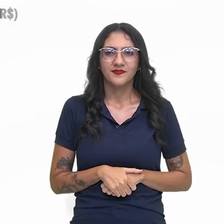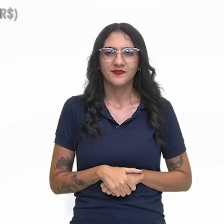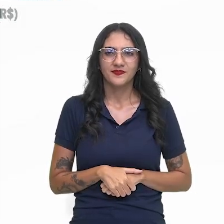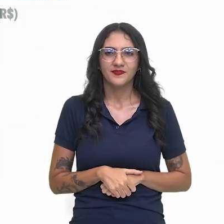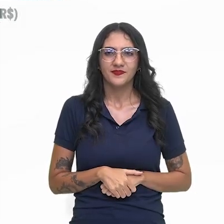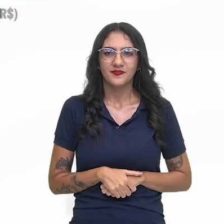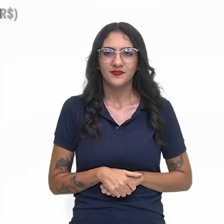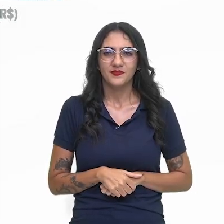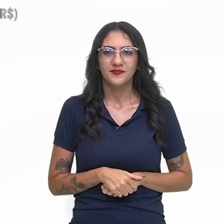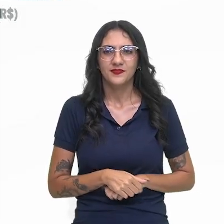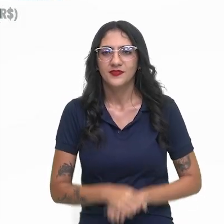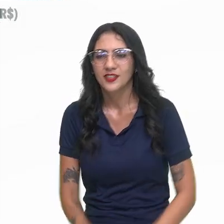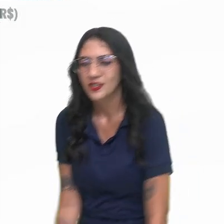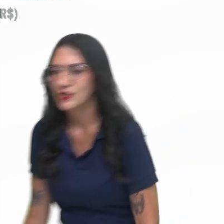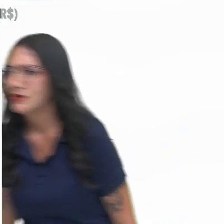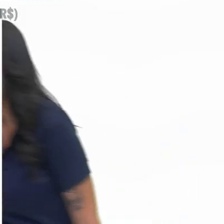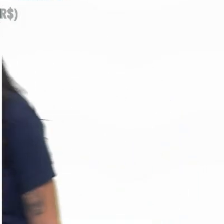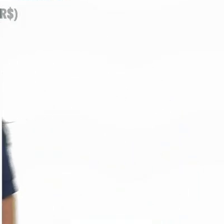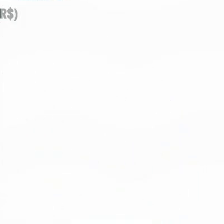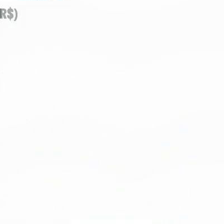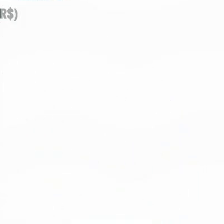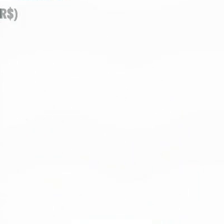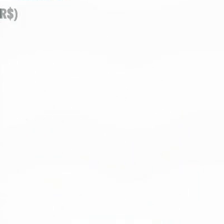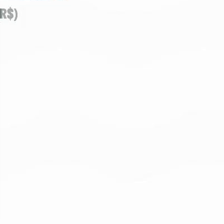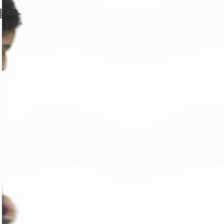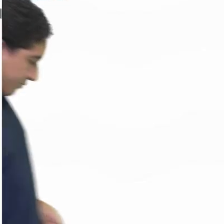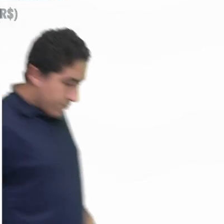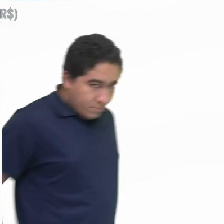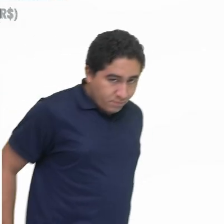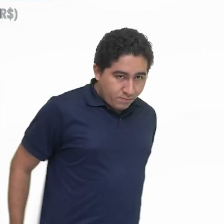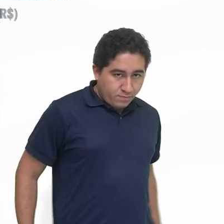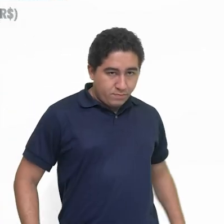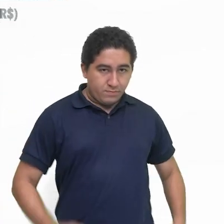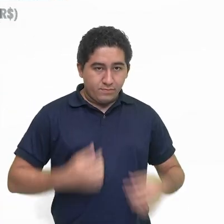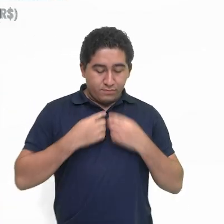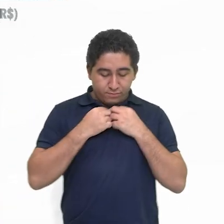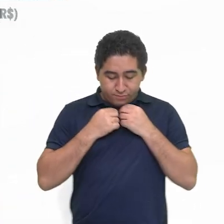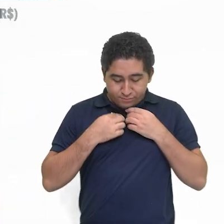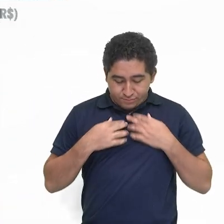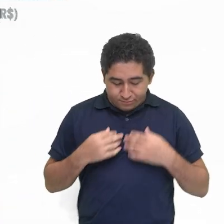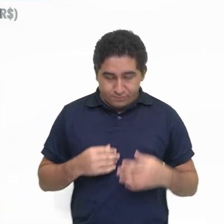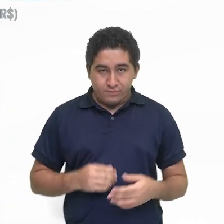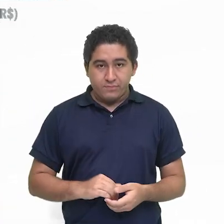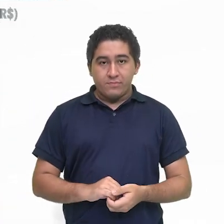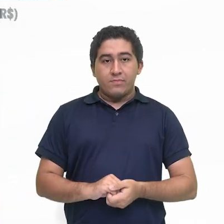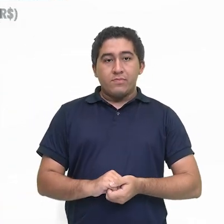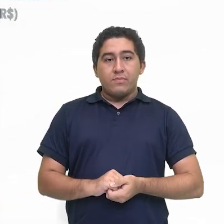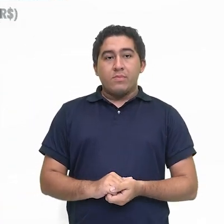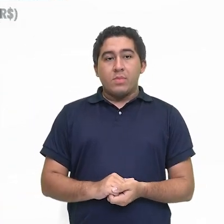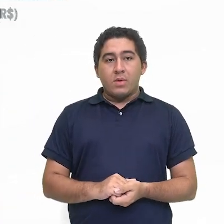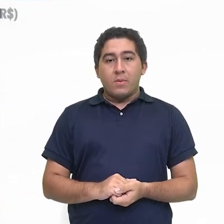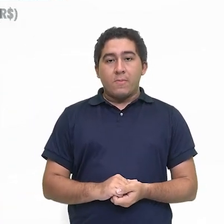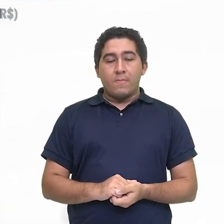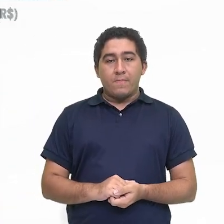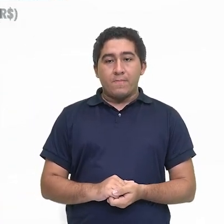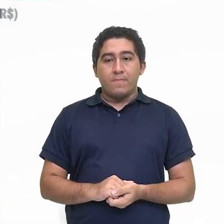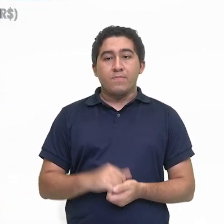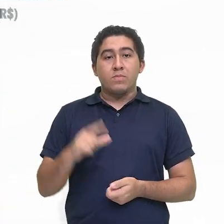1989. Durante 1 ano, teremos o Cruzado Novo, de 1986